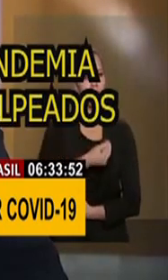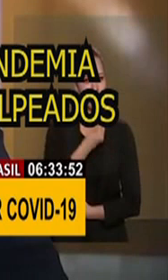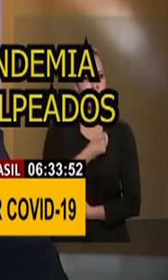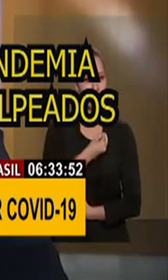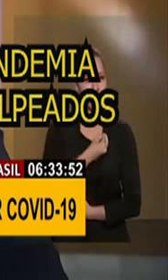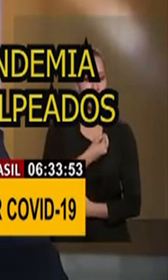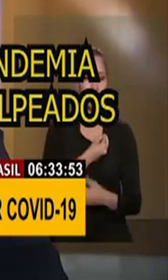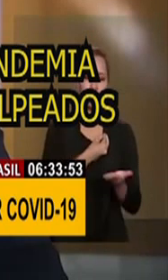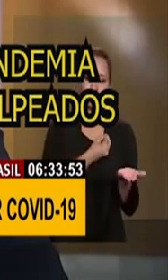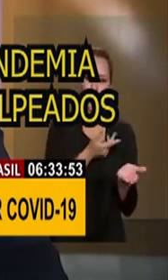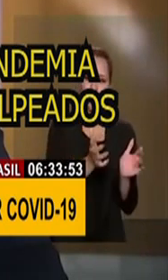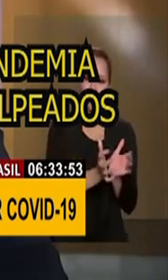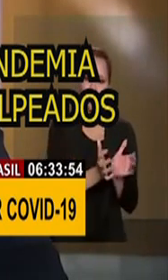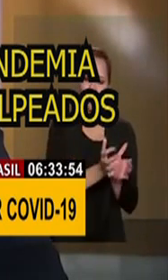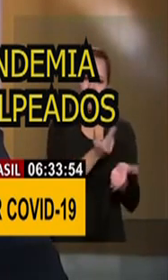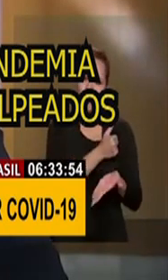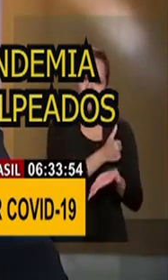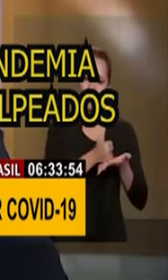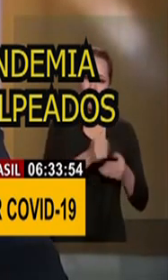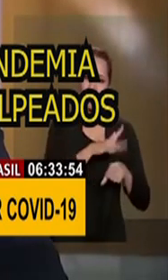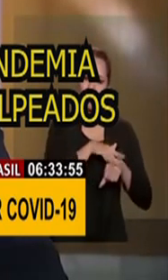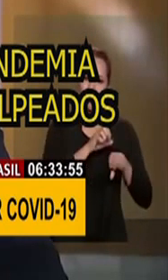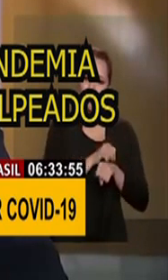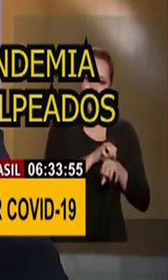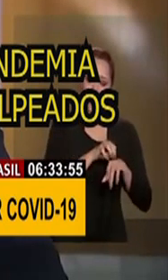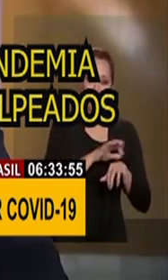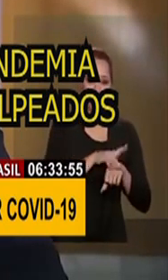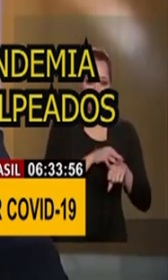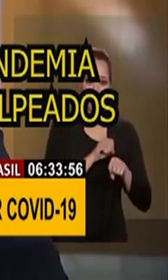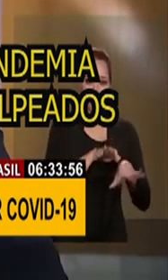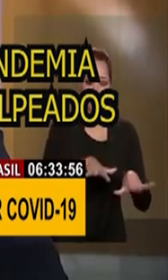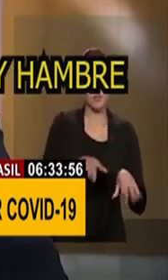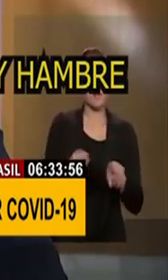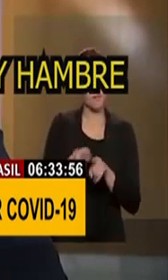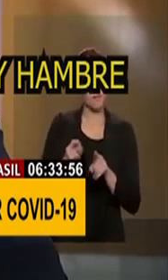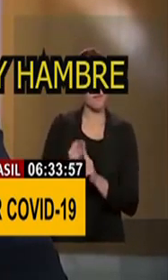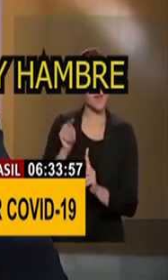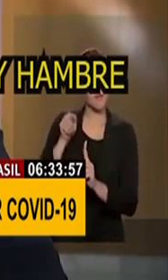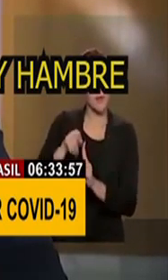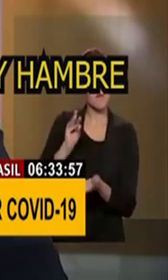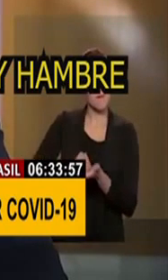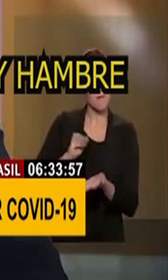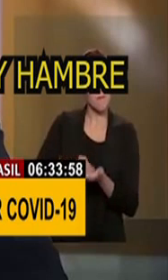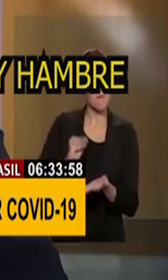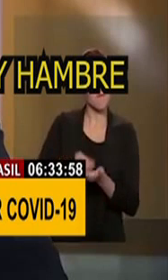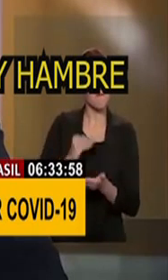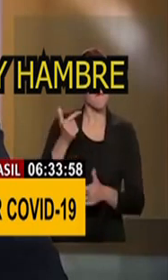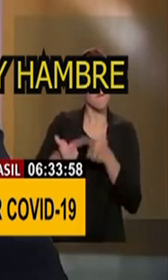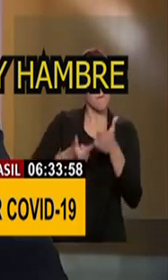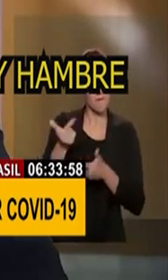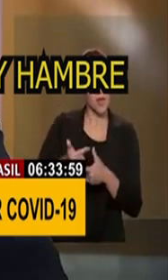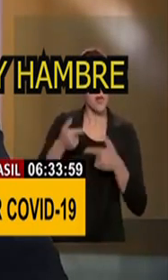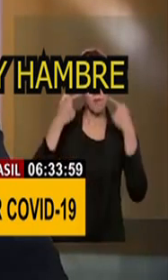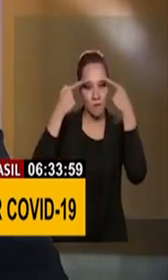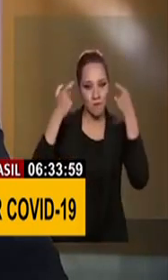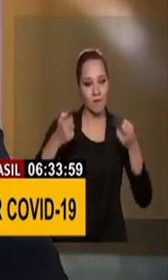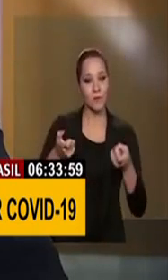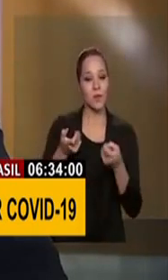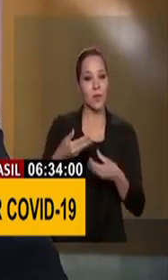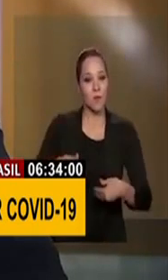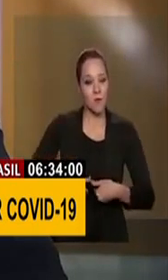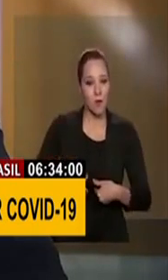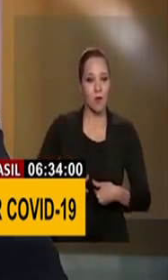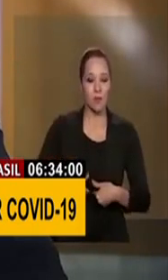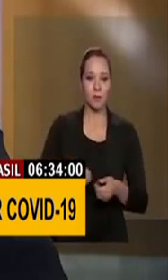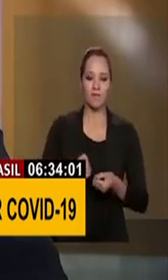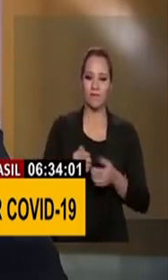tanto as que perderemos pela pandemia, quanto aquelas que serão atingidas pelo desemprego, violência e fome. Declaração